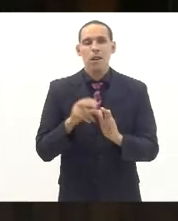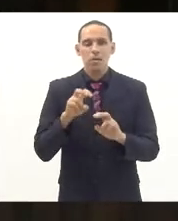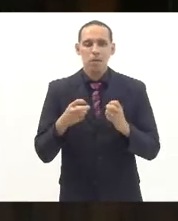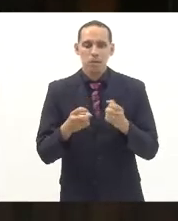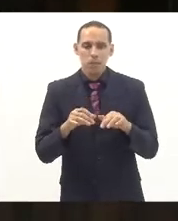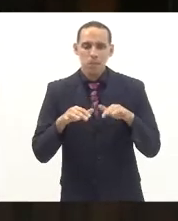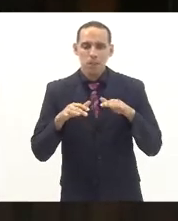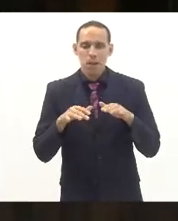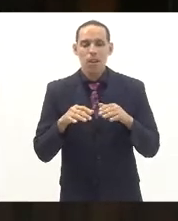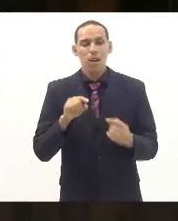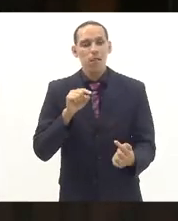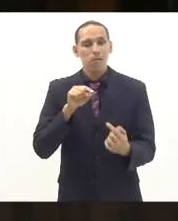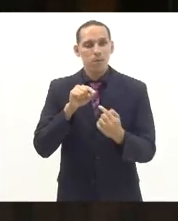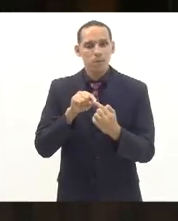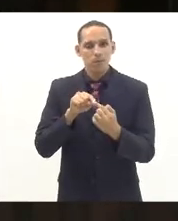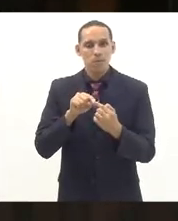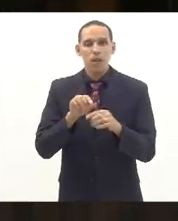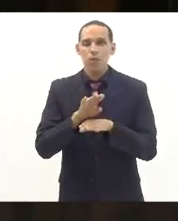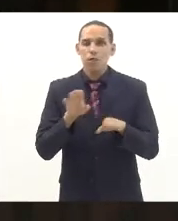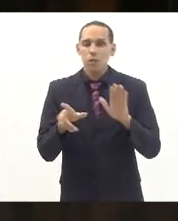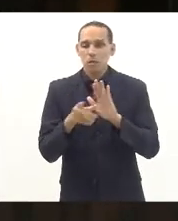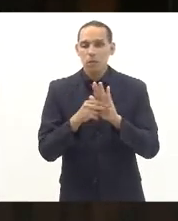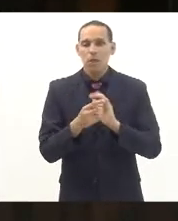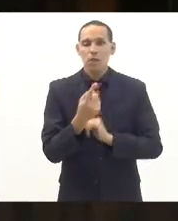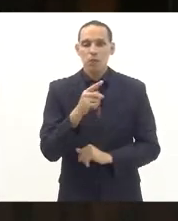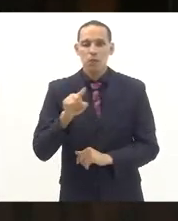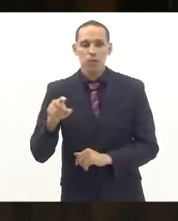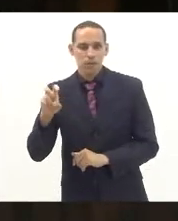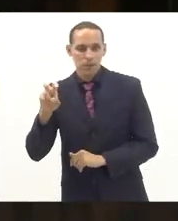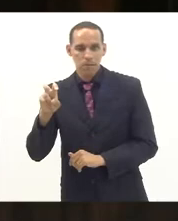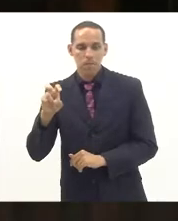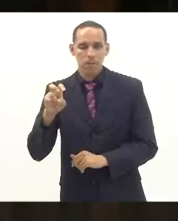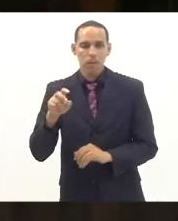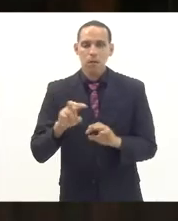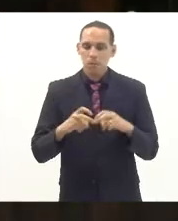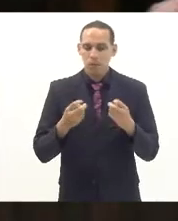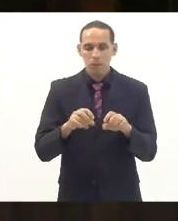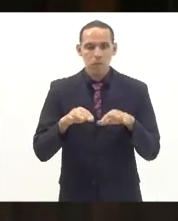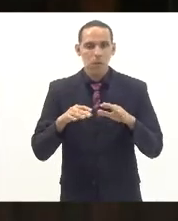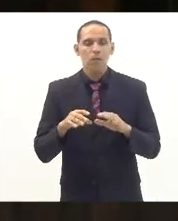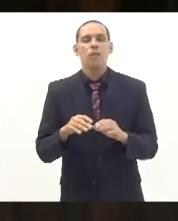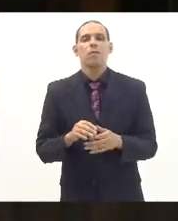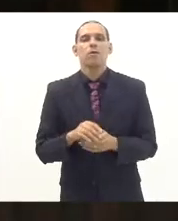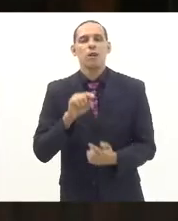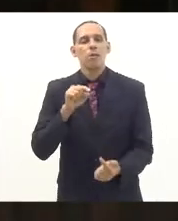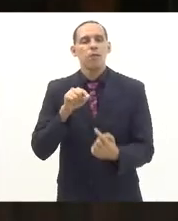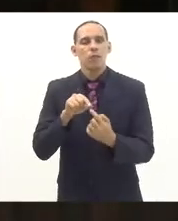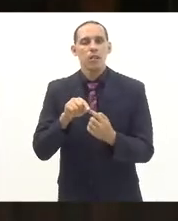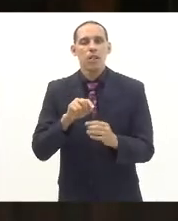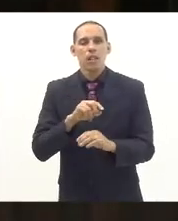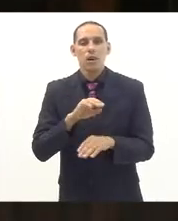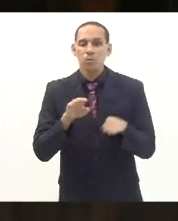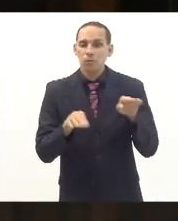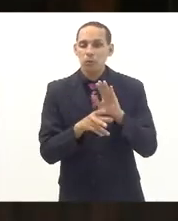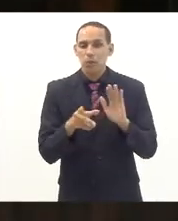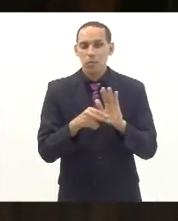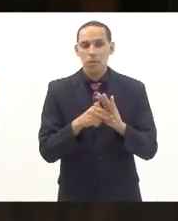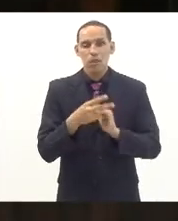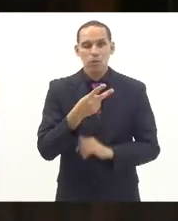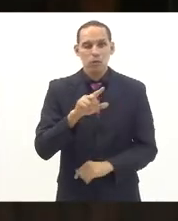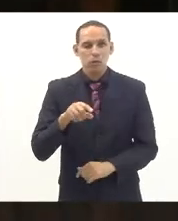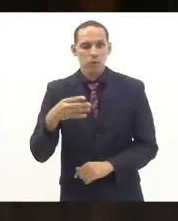favorável com a subemenda à emenda sun e 5 e plenário favorável com subemenda à emenda das